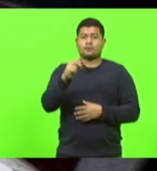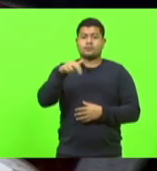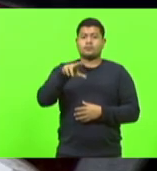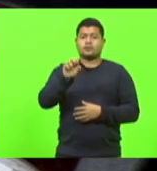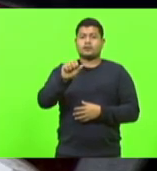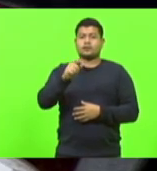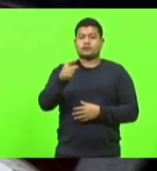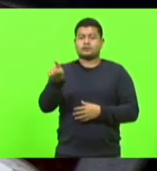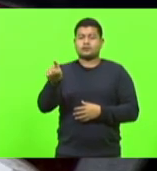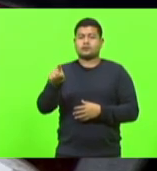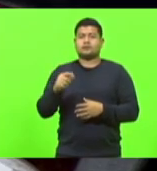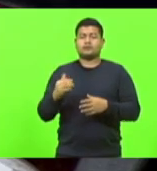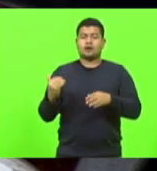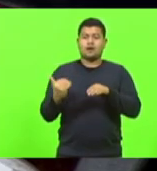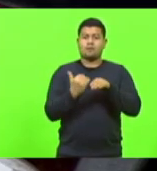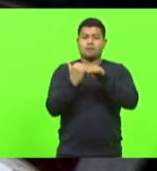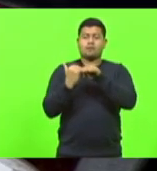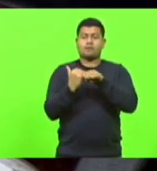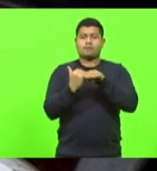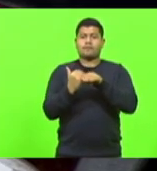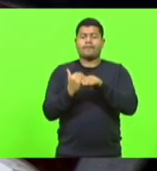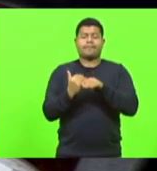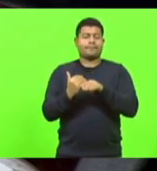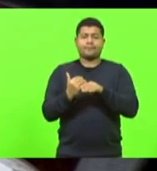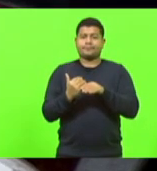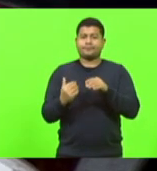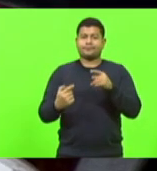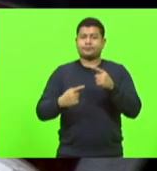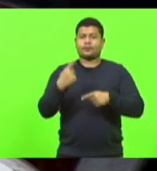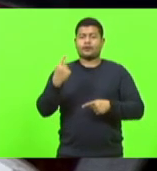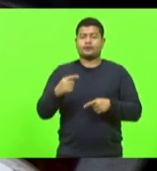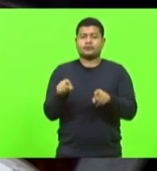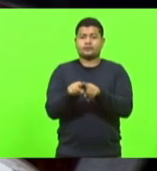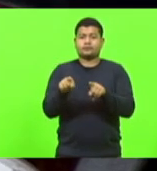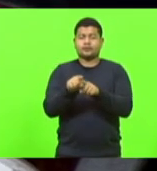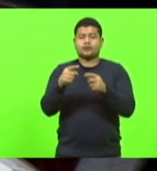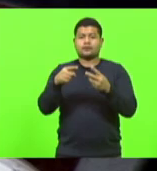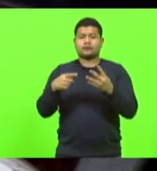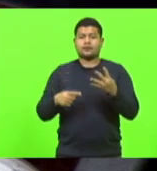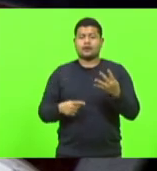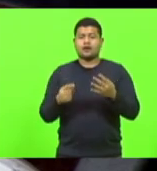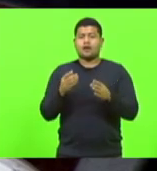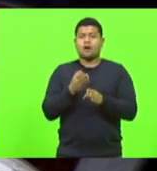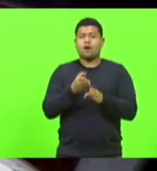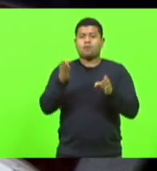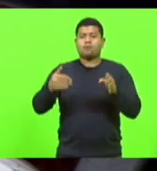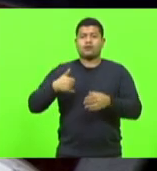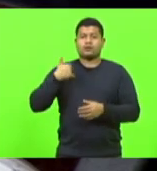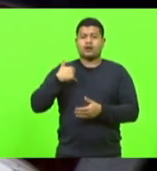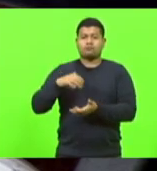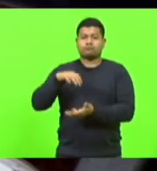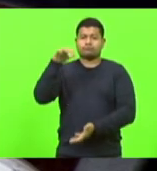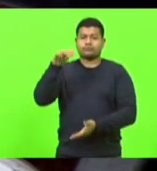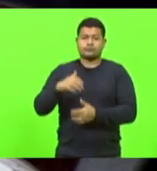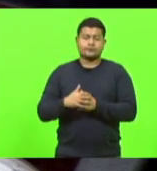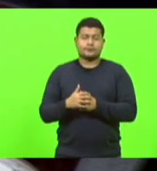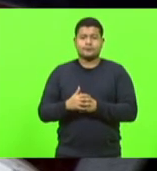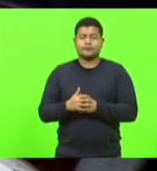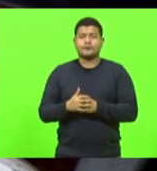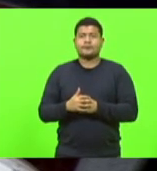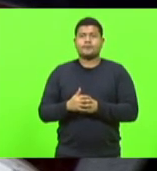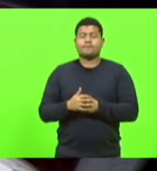e benefícios e além do critério de aumento de longevidade as adequações se justificam